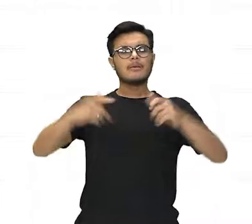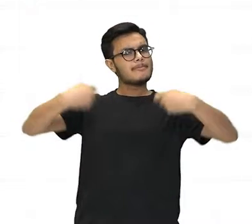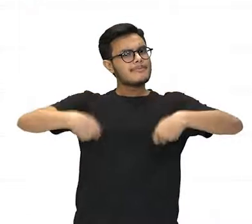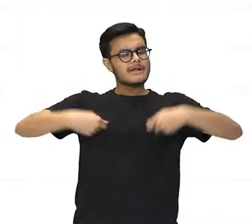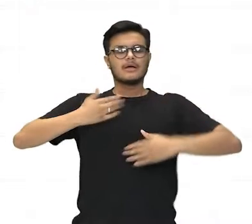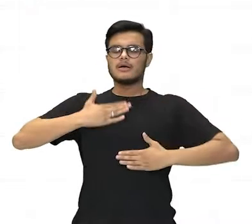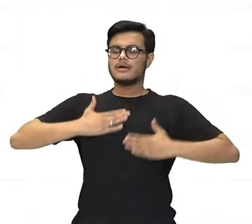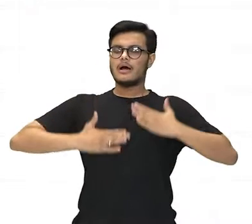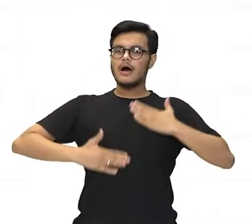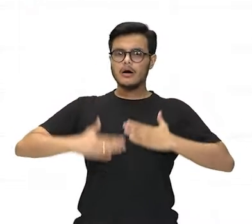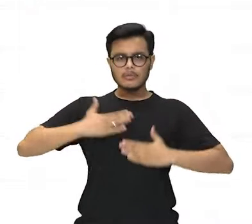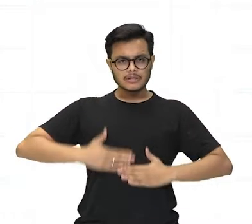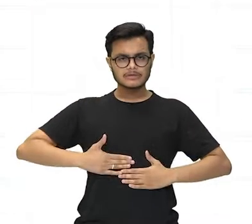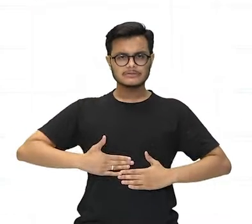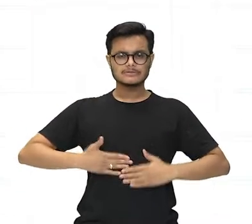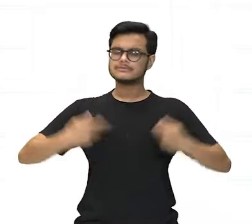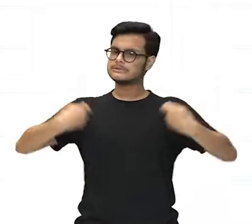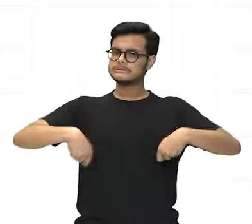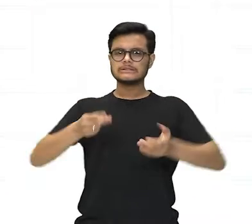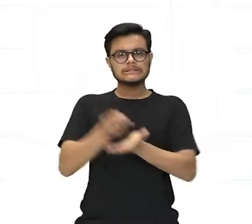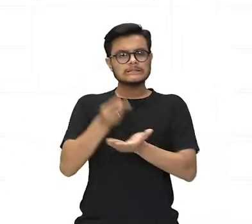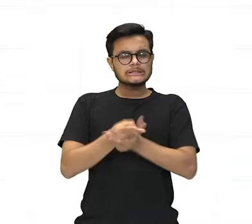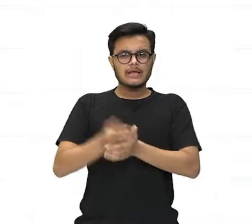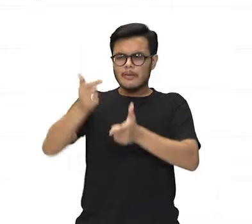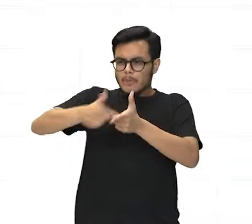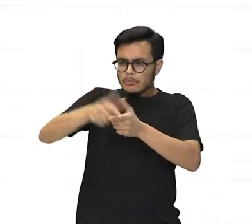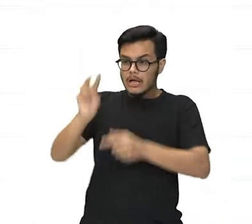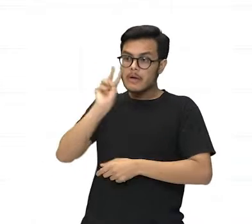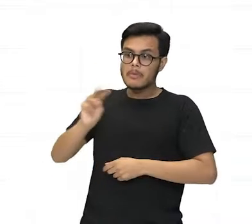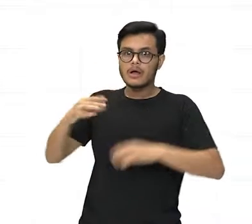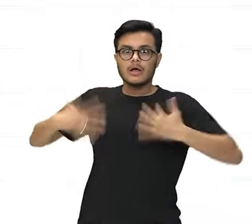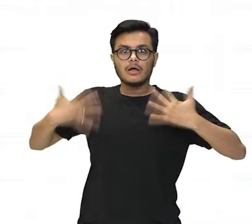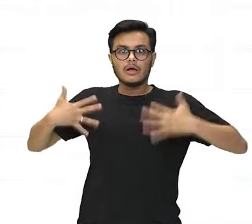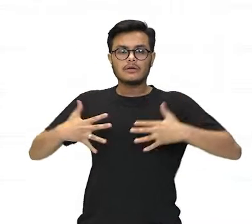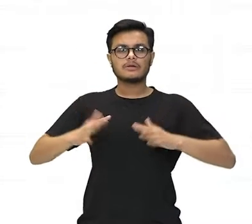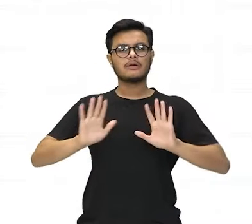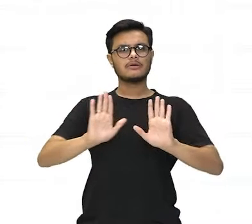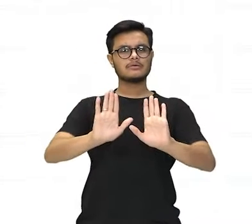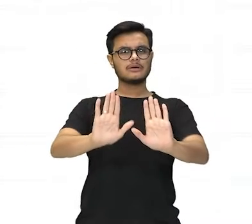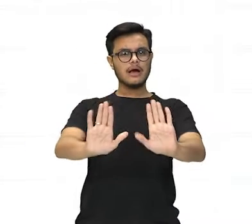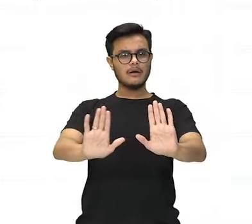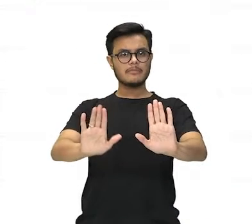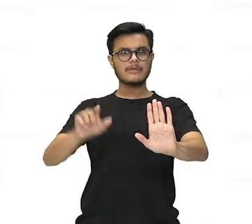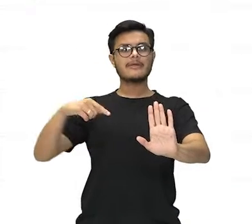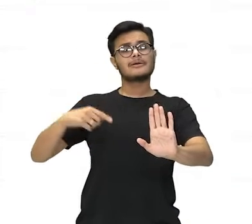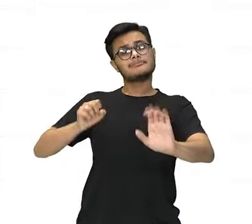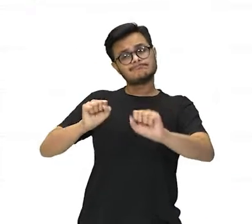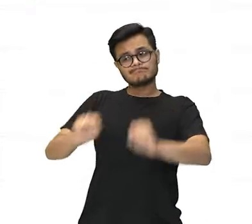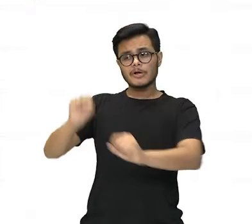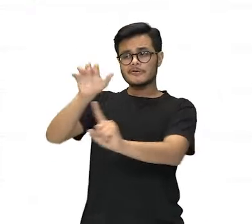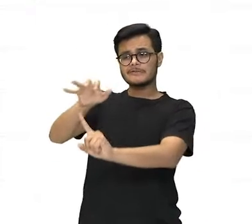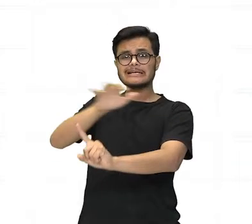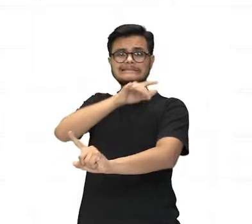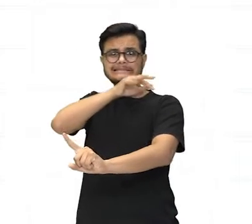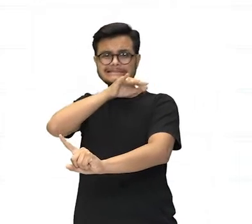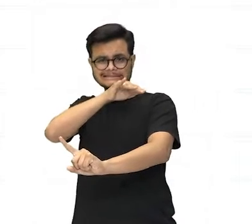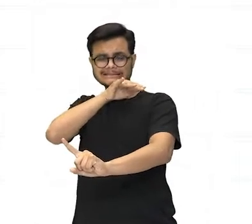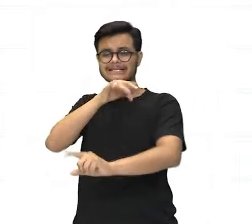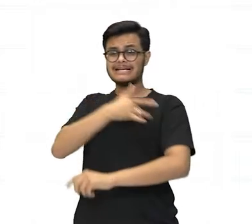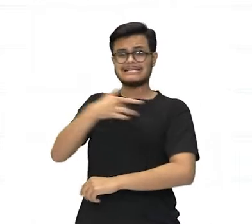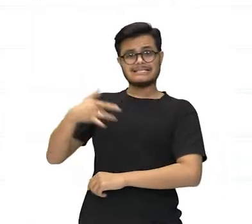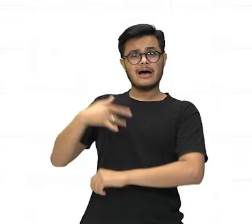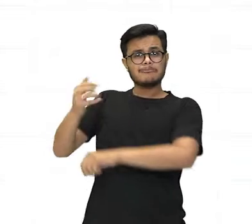lógica, não pode se desesperar, porque se você se desesperar, você acaba, né, interferindo também ali na questão